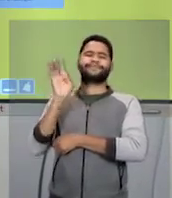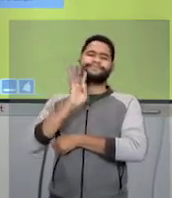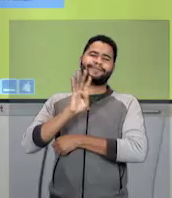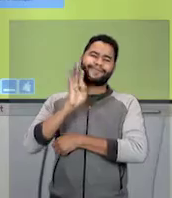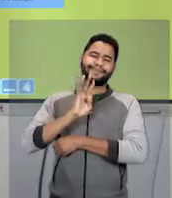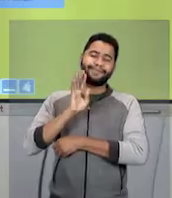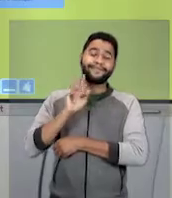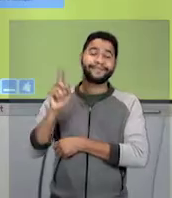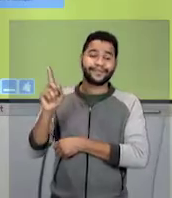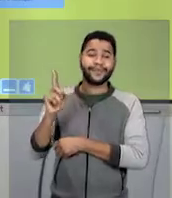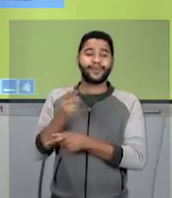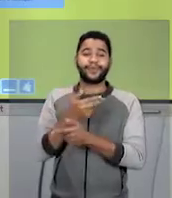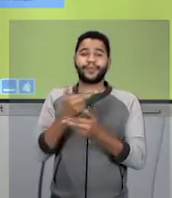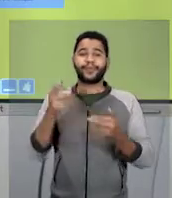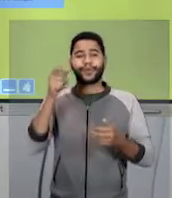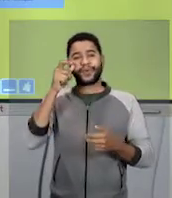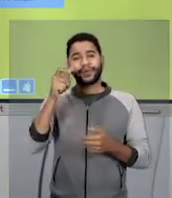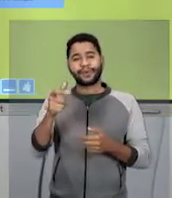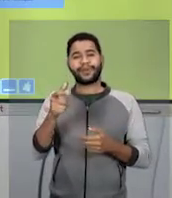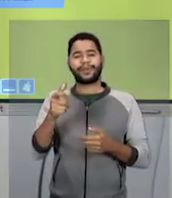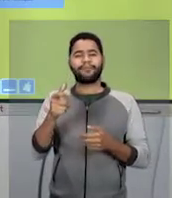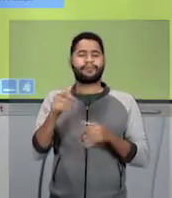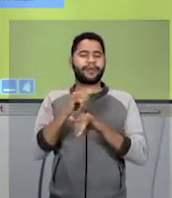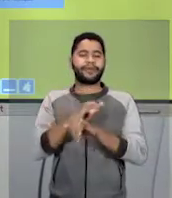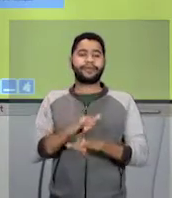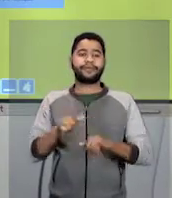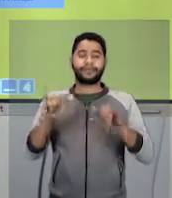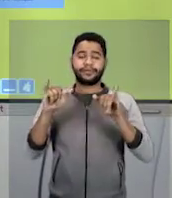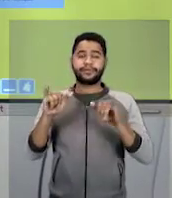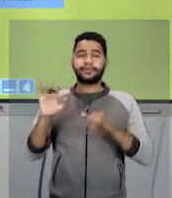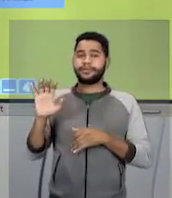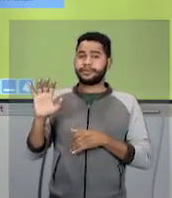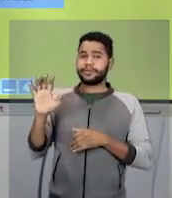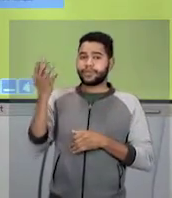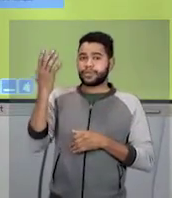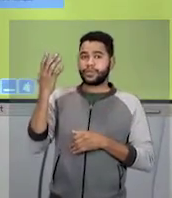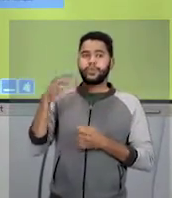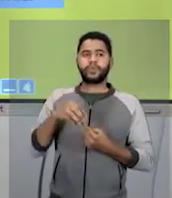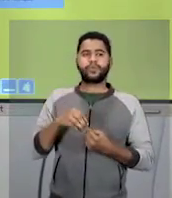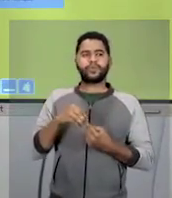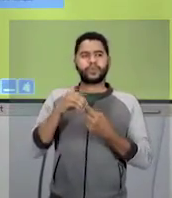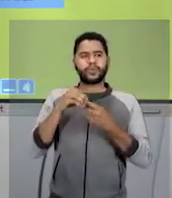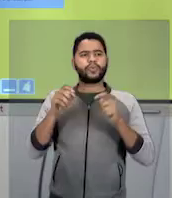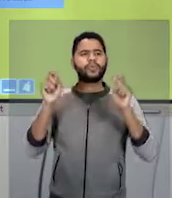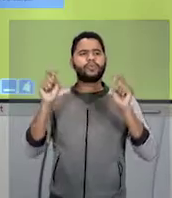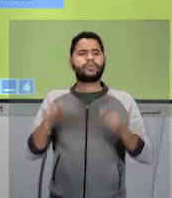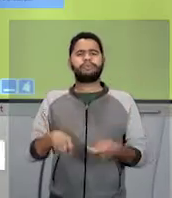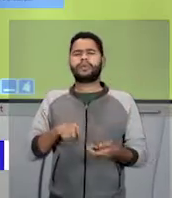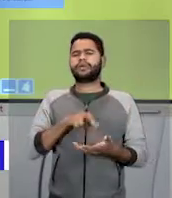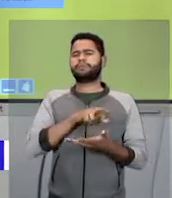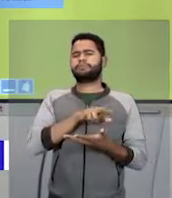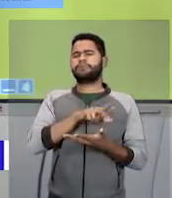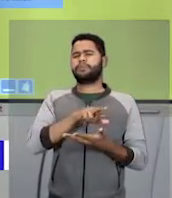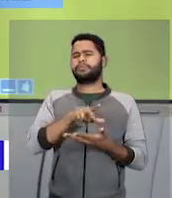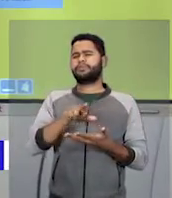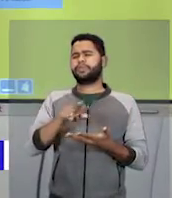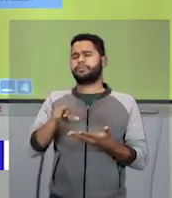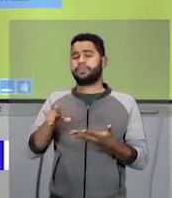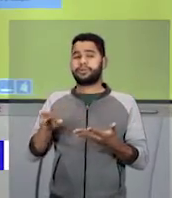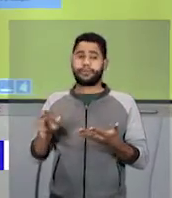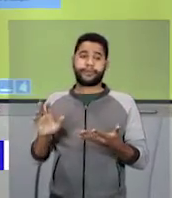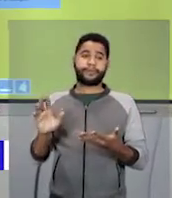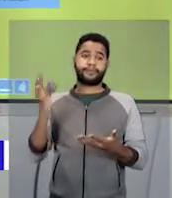Nós temos uma coisa muito interessante para comentar. Em uma situação única, a gente pode ter várias situações